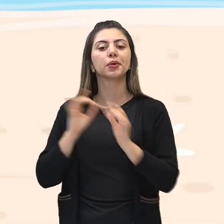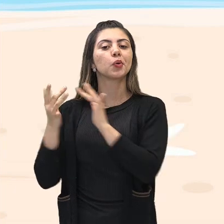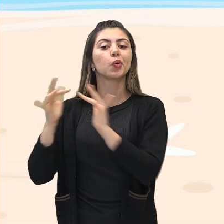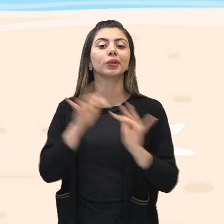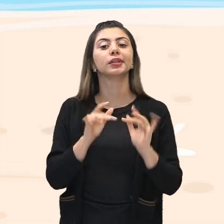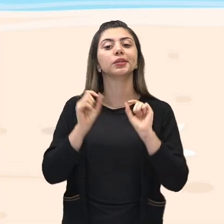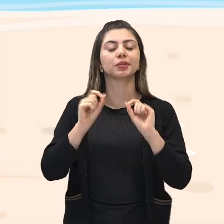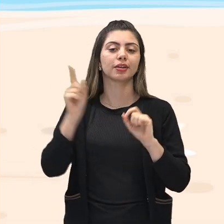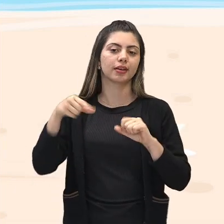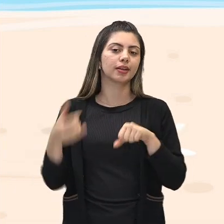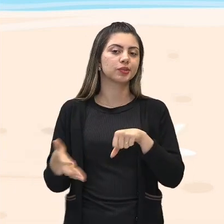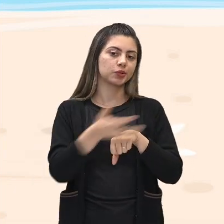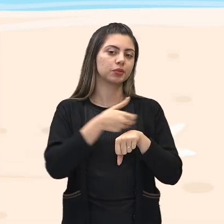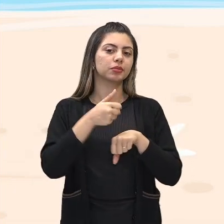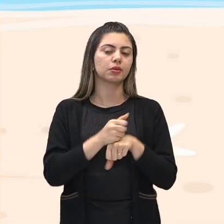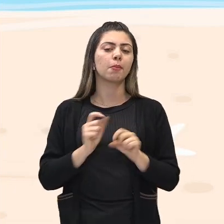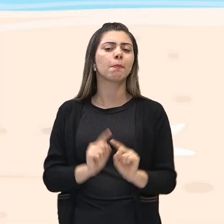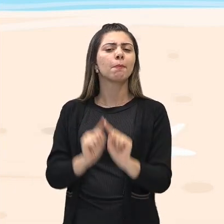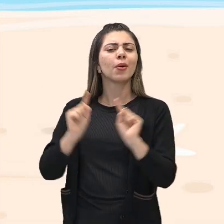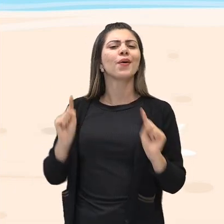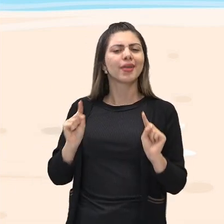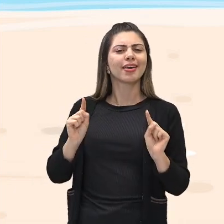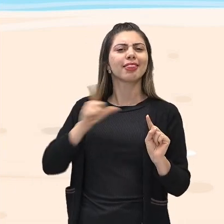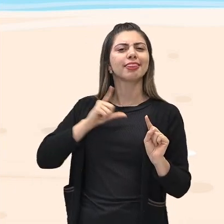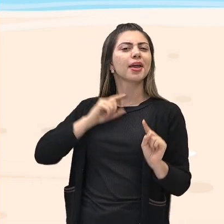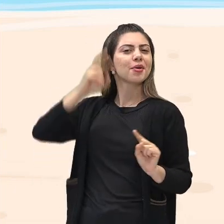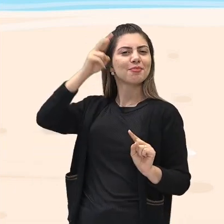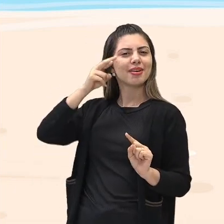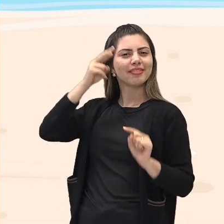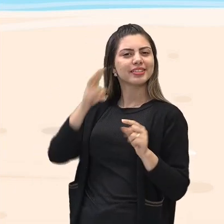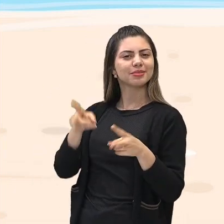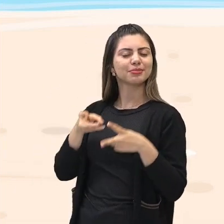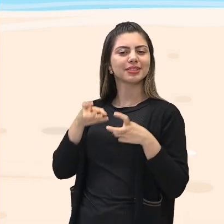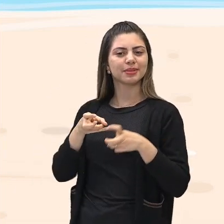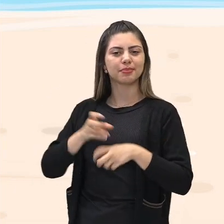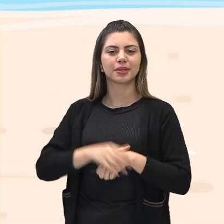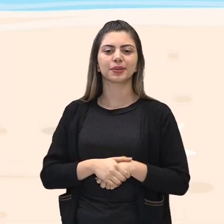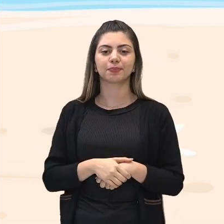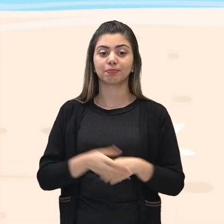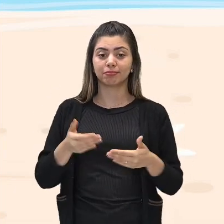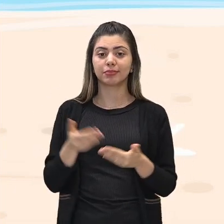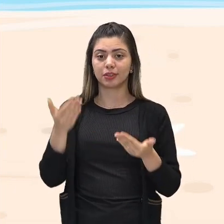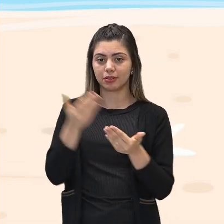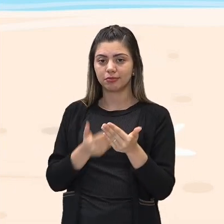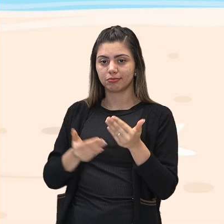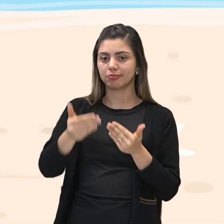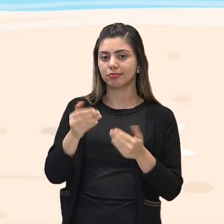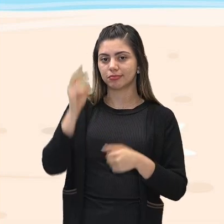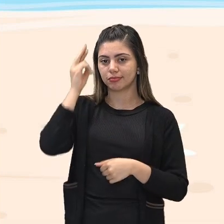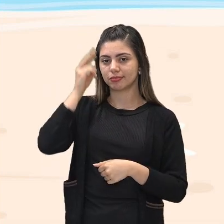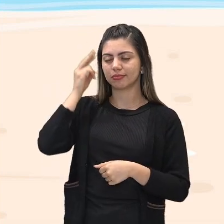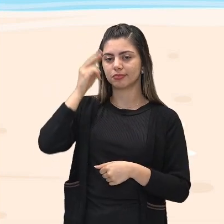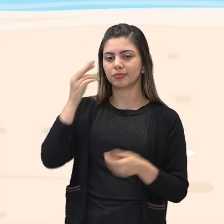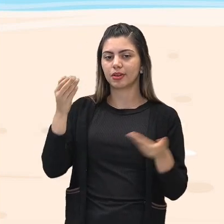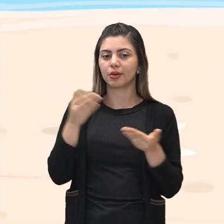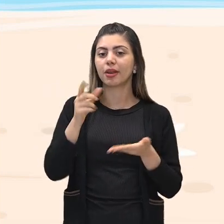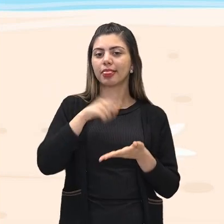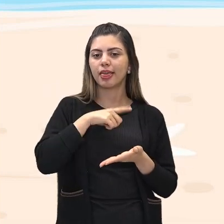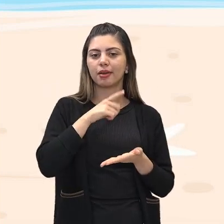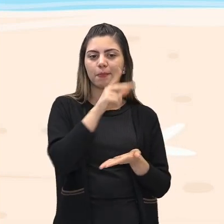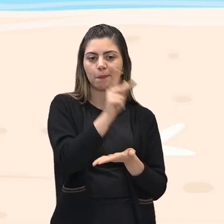colonizador, porém, ele faz uma reflexão. Vamos continuar vendo essa reflexão com esse